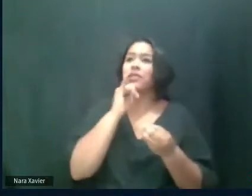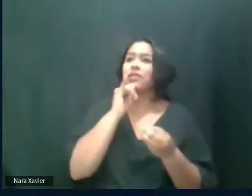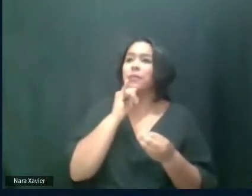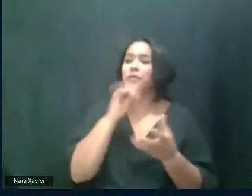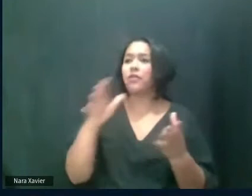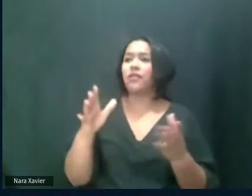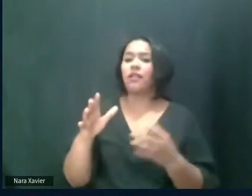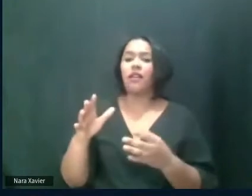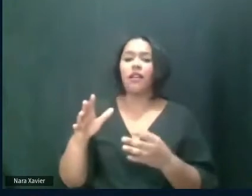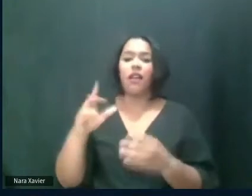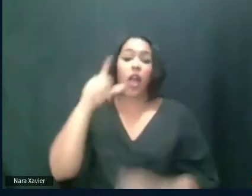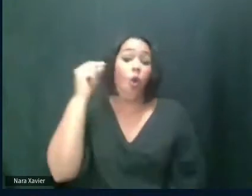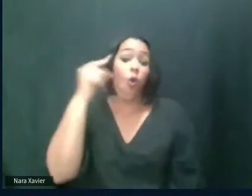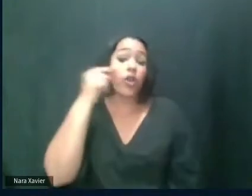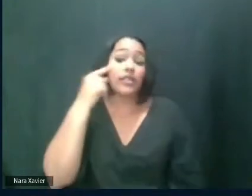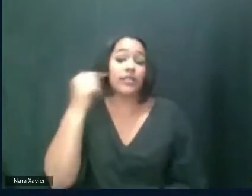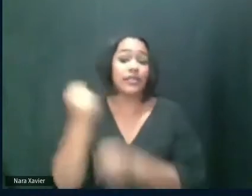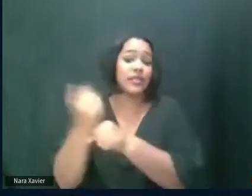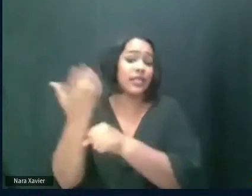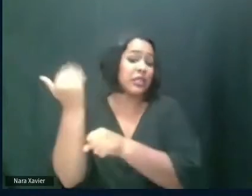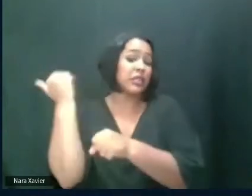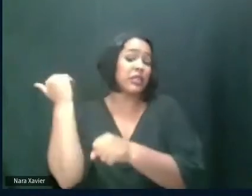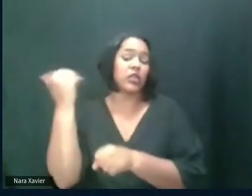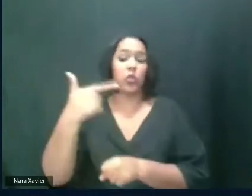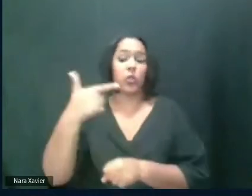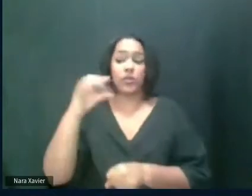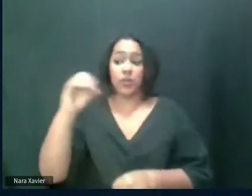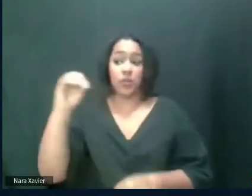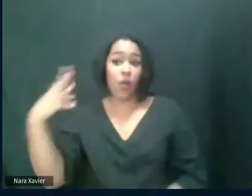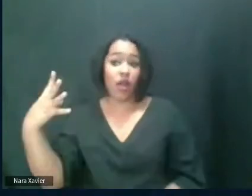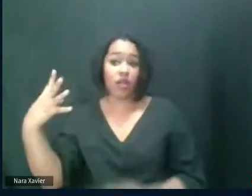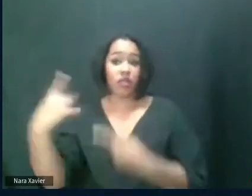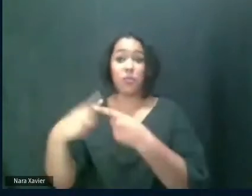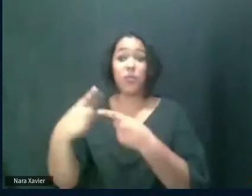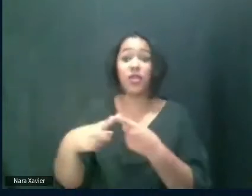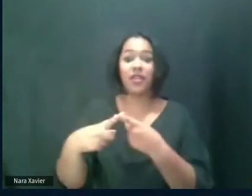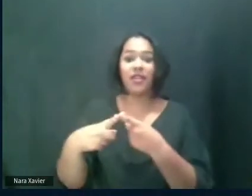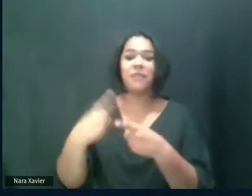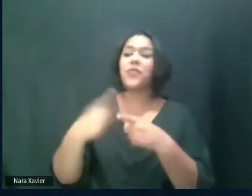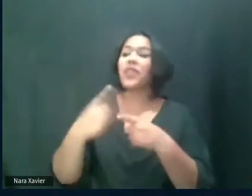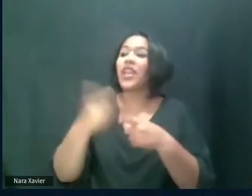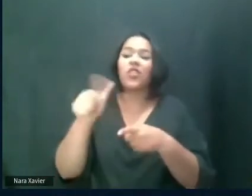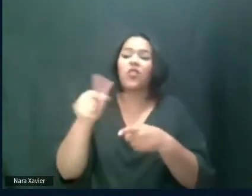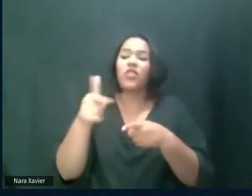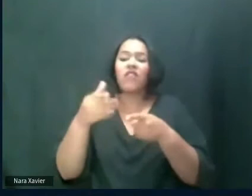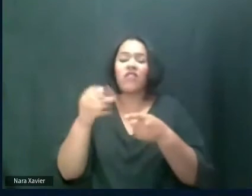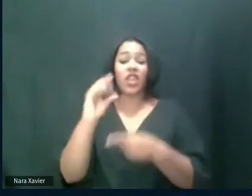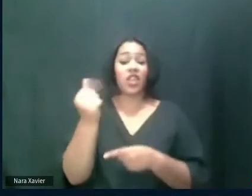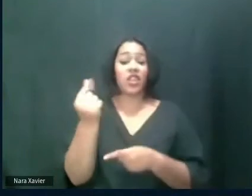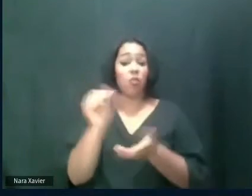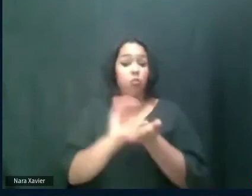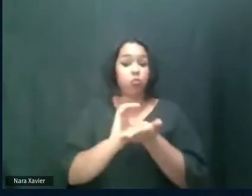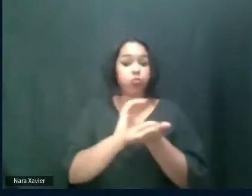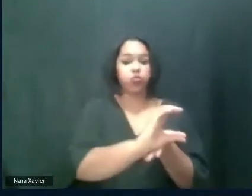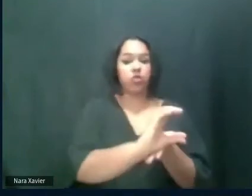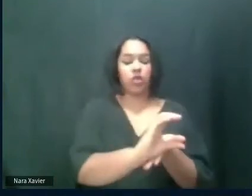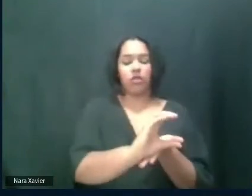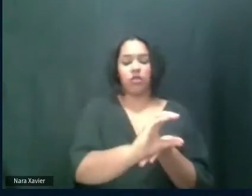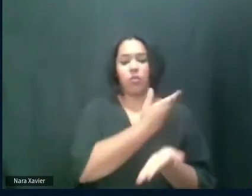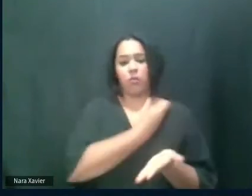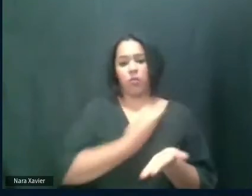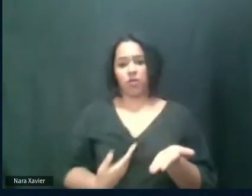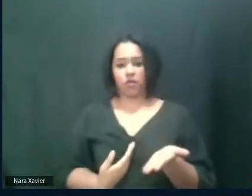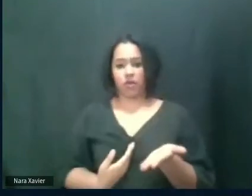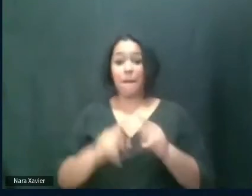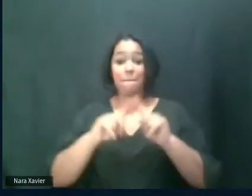até hoje? Então... Por quê? Porque não houve investimento do poder público. Mas ele não deixou de